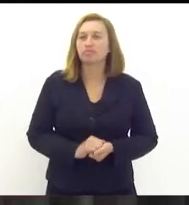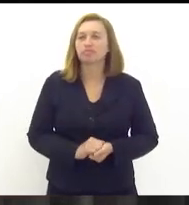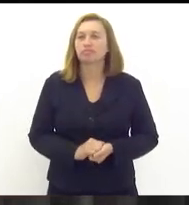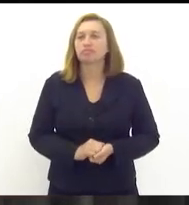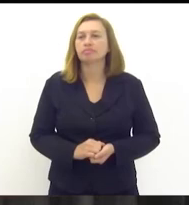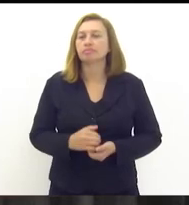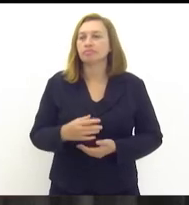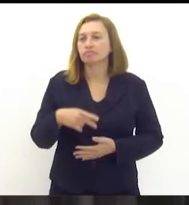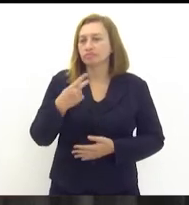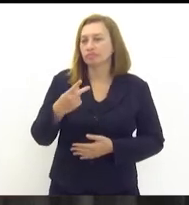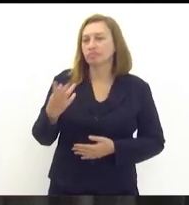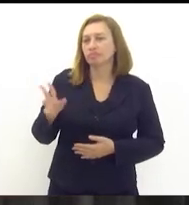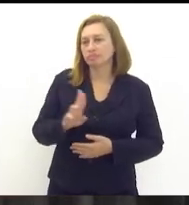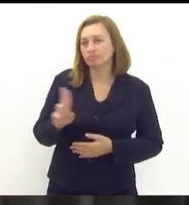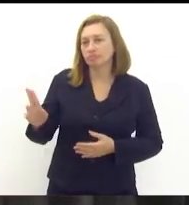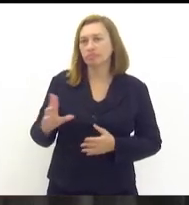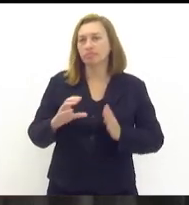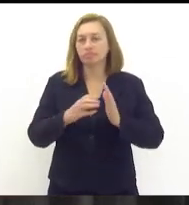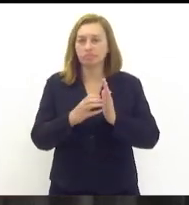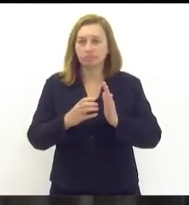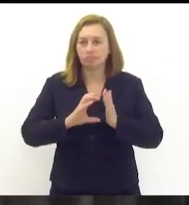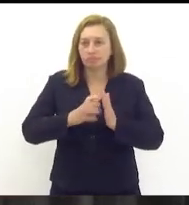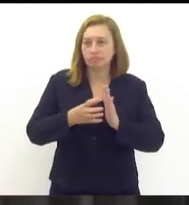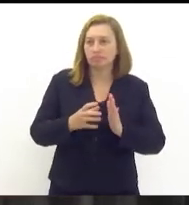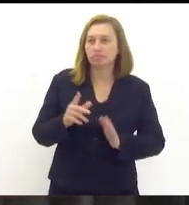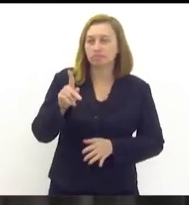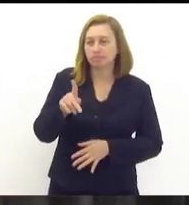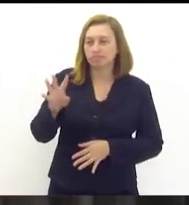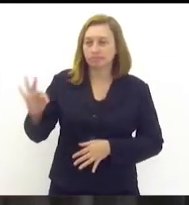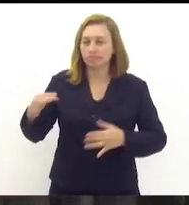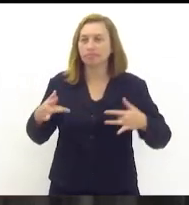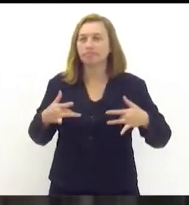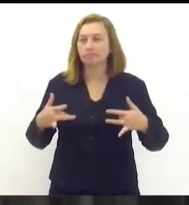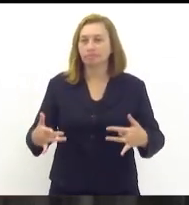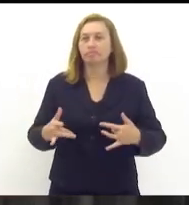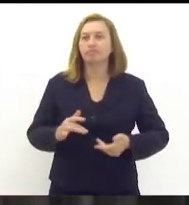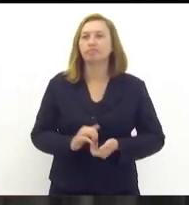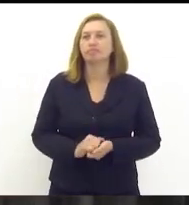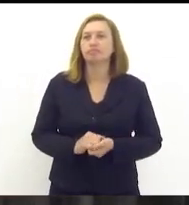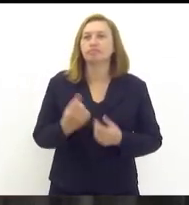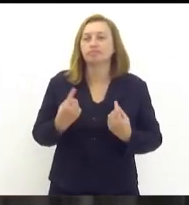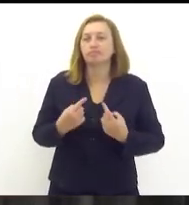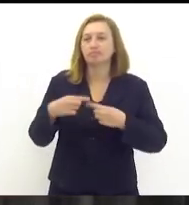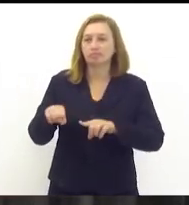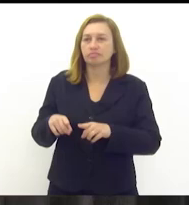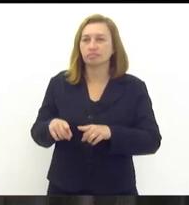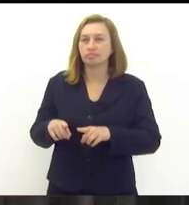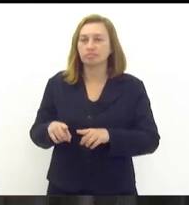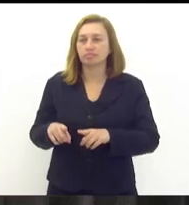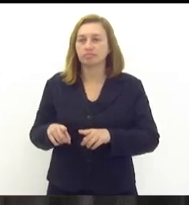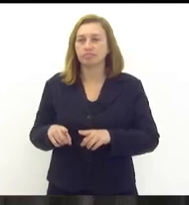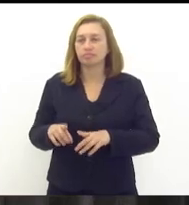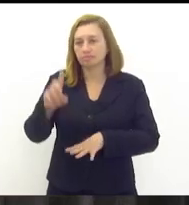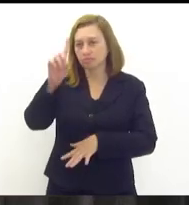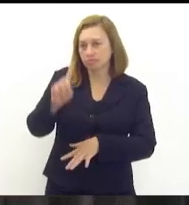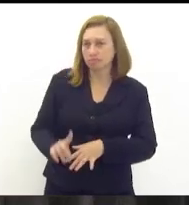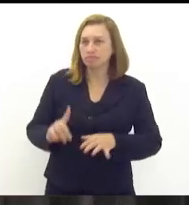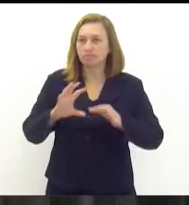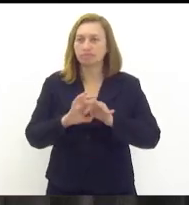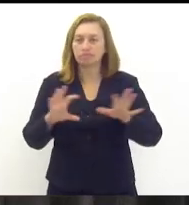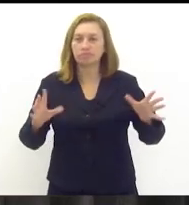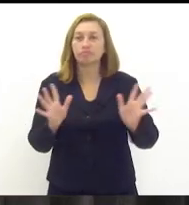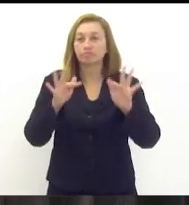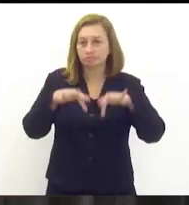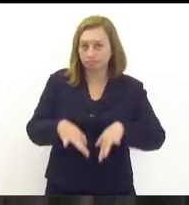queria expressar em nome da bancada do PT a nossa solidariedade Contra esse Ataque aos direitos Democráticos e